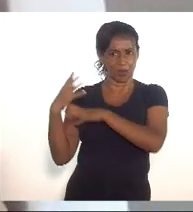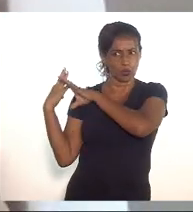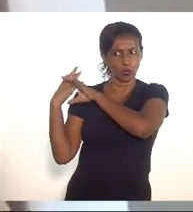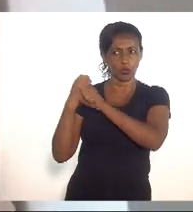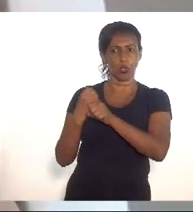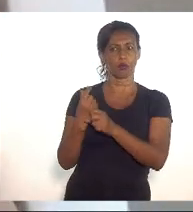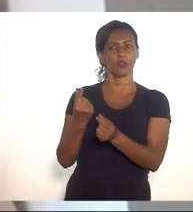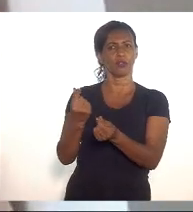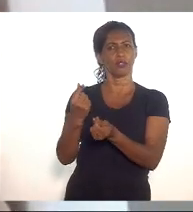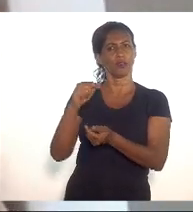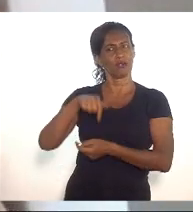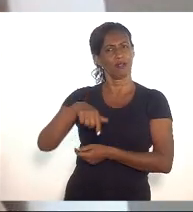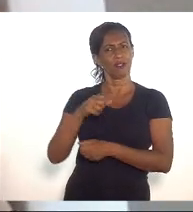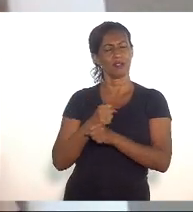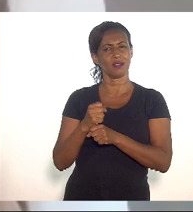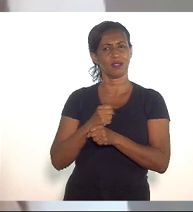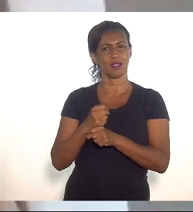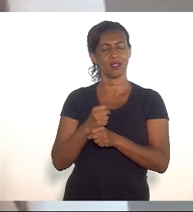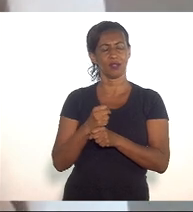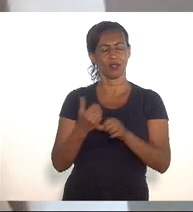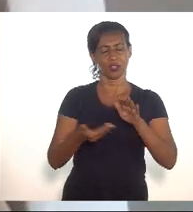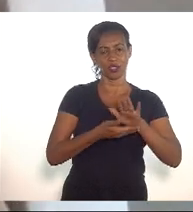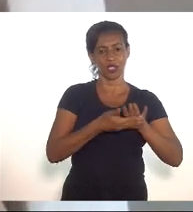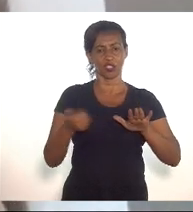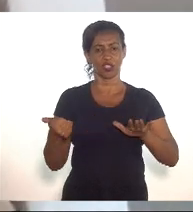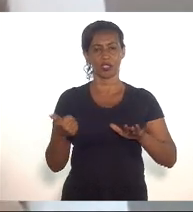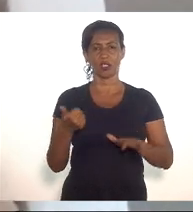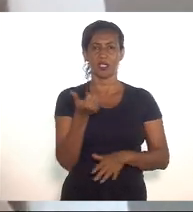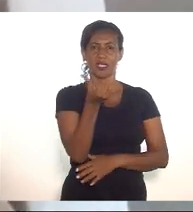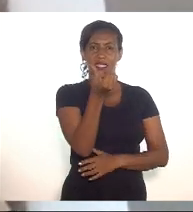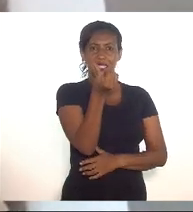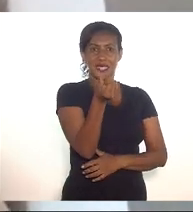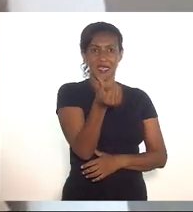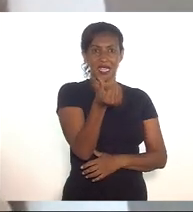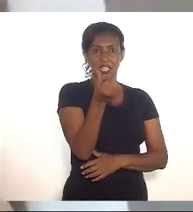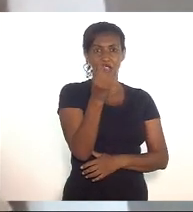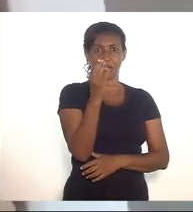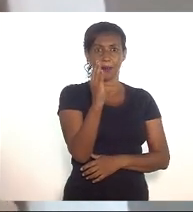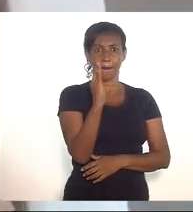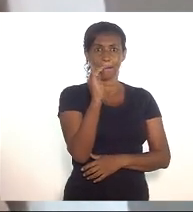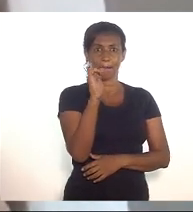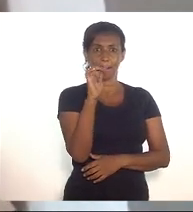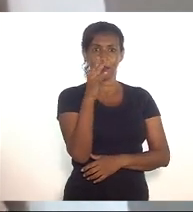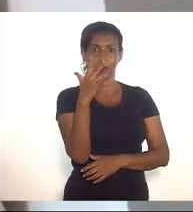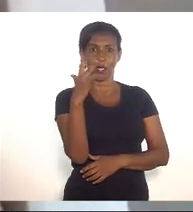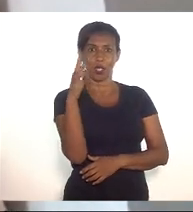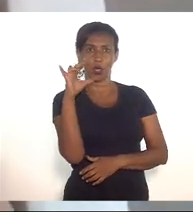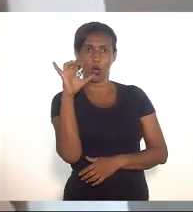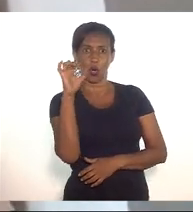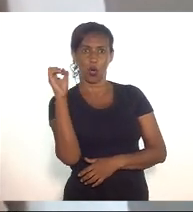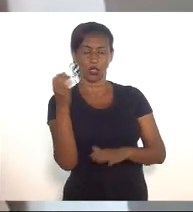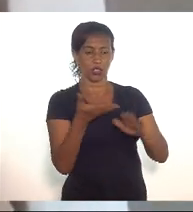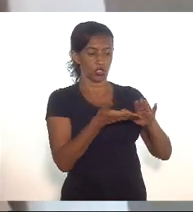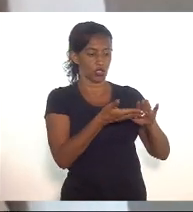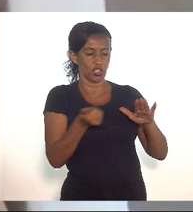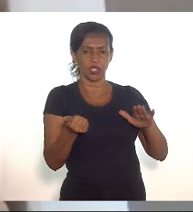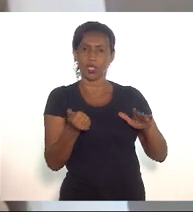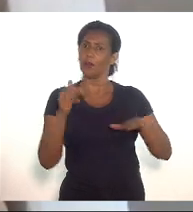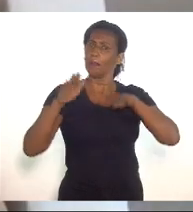A gente está tirando quase 6 bilhões de despesa bruta, mesmo tendo